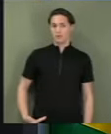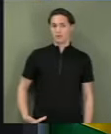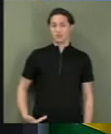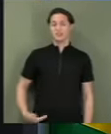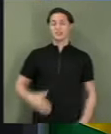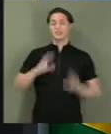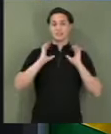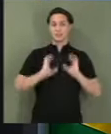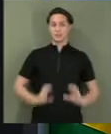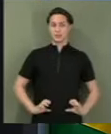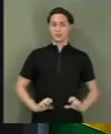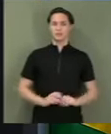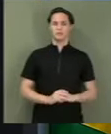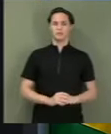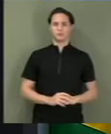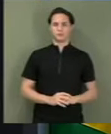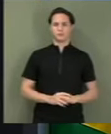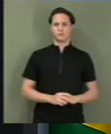cidadania